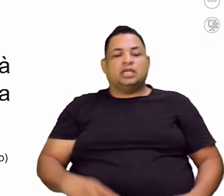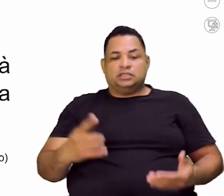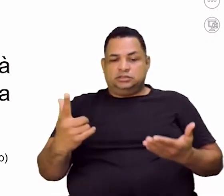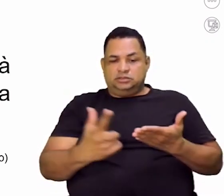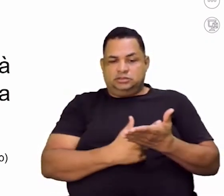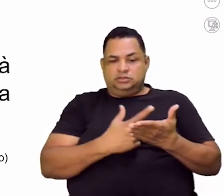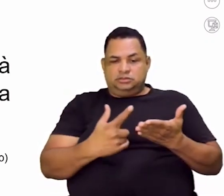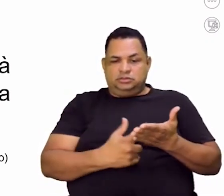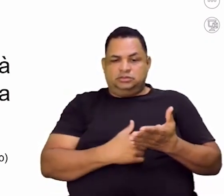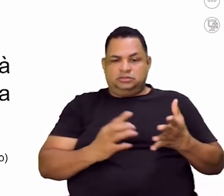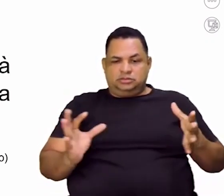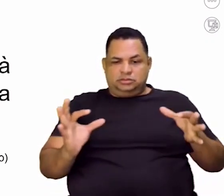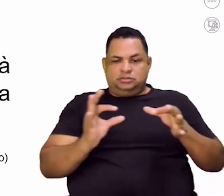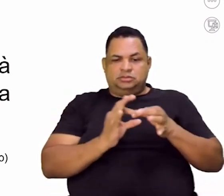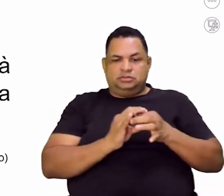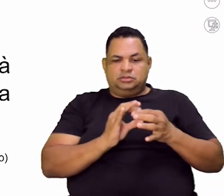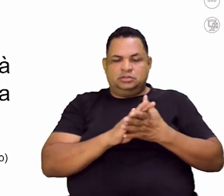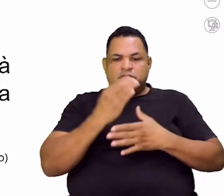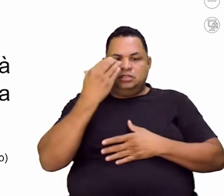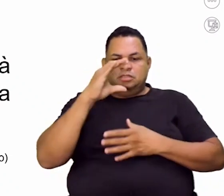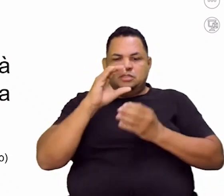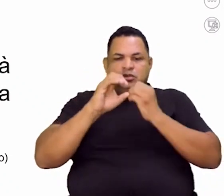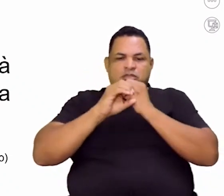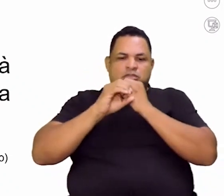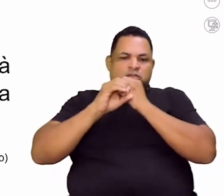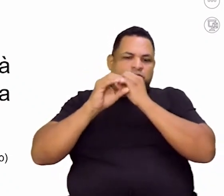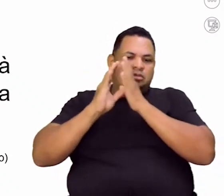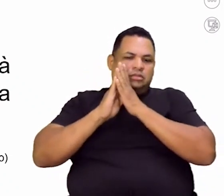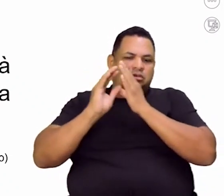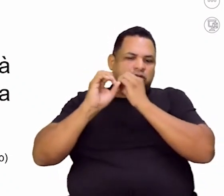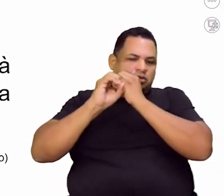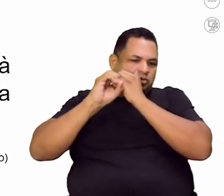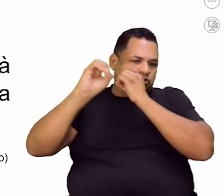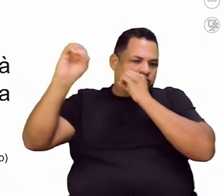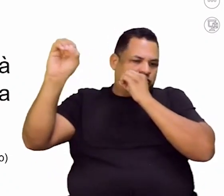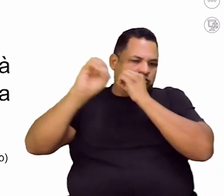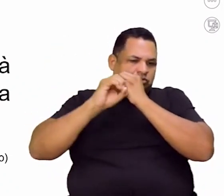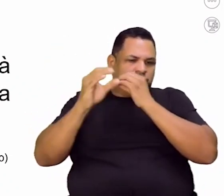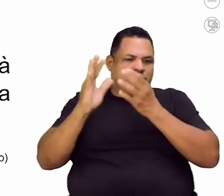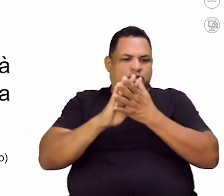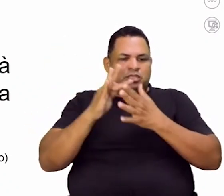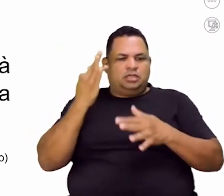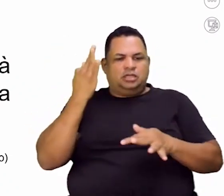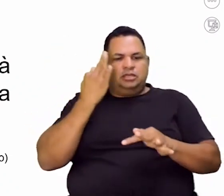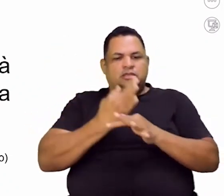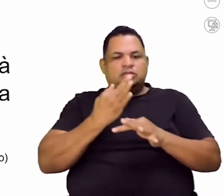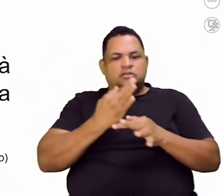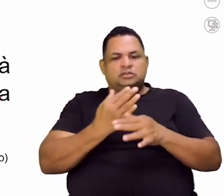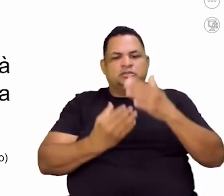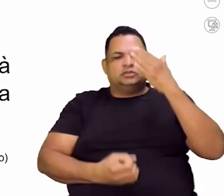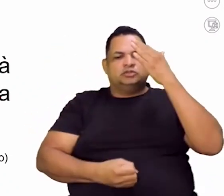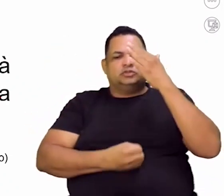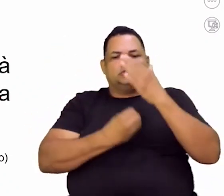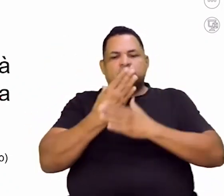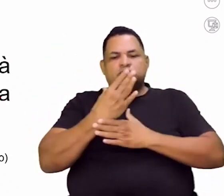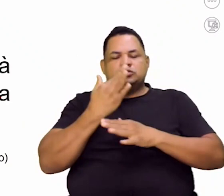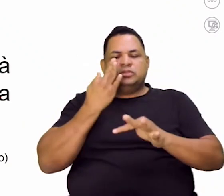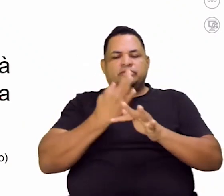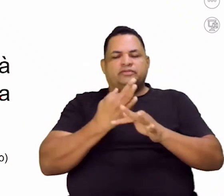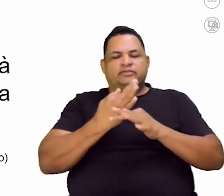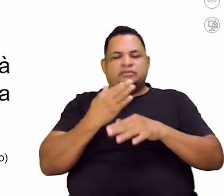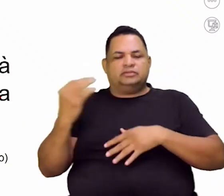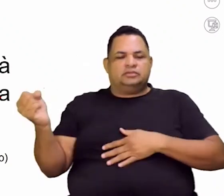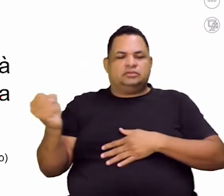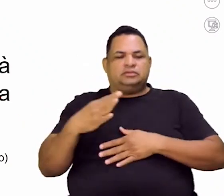Nesta obra em que ligou a ciência astronômica à física, pode-se dizer que nasceu o quê? A física moderna e uma